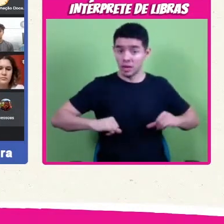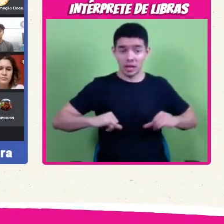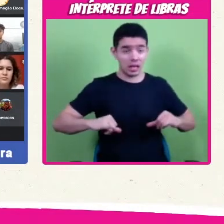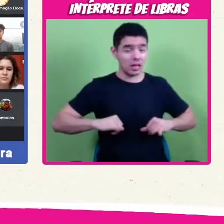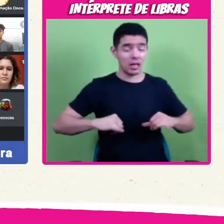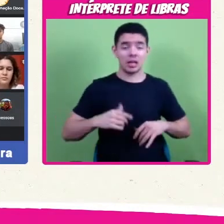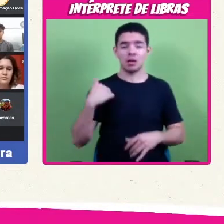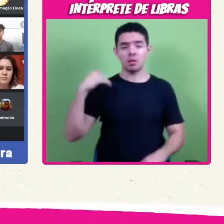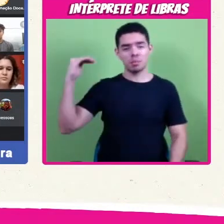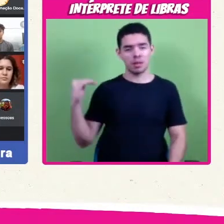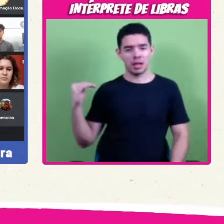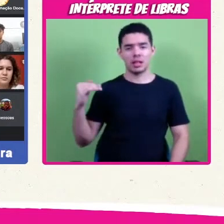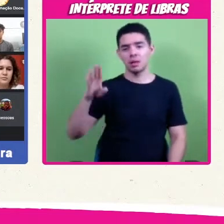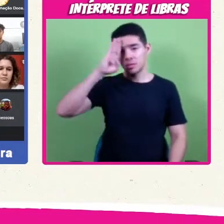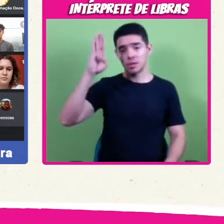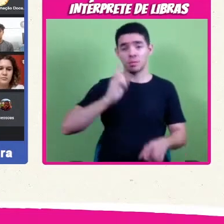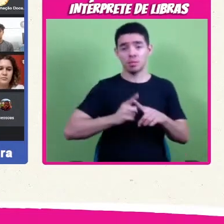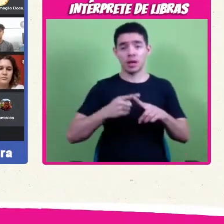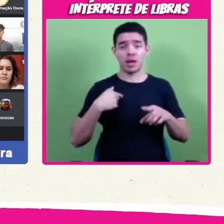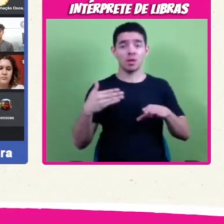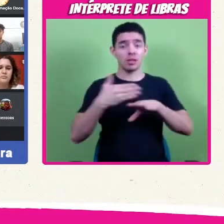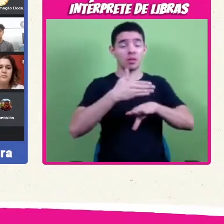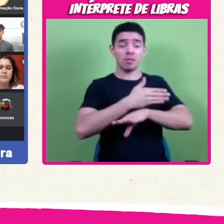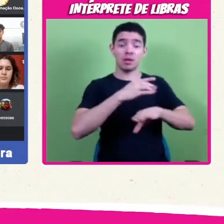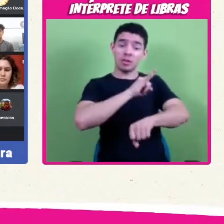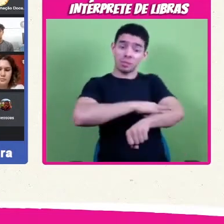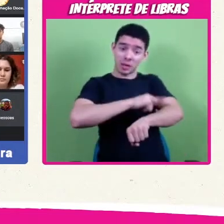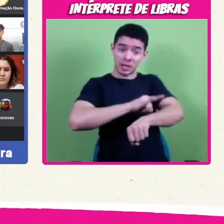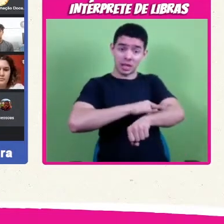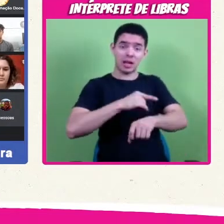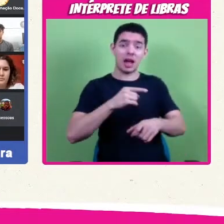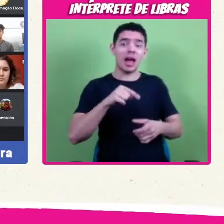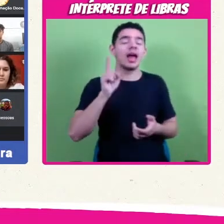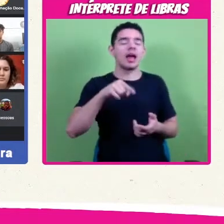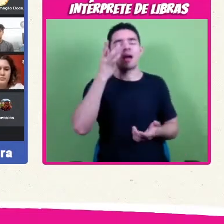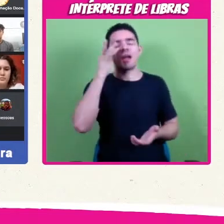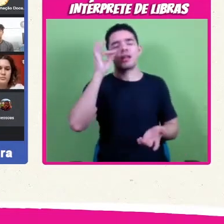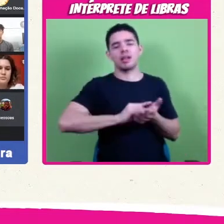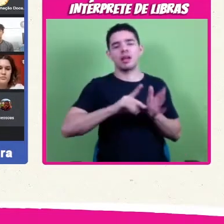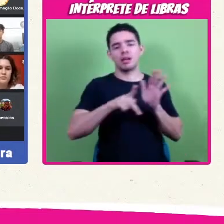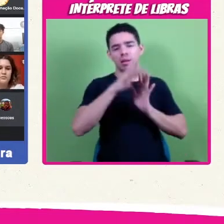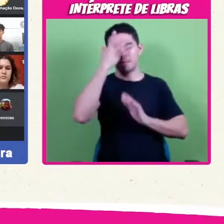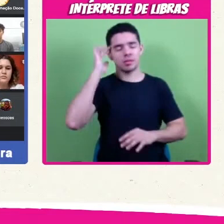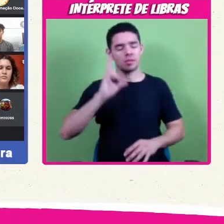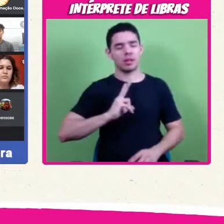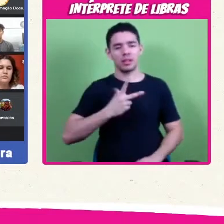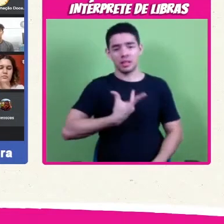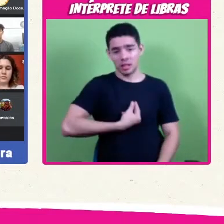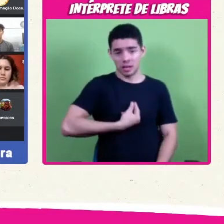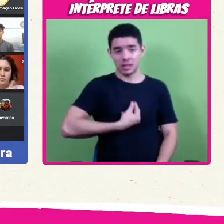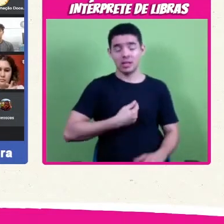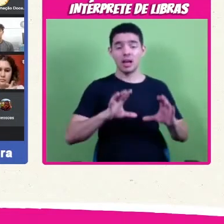assim, principalmente porque eu não frequentava os banheiros. Isso é uma realidade das pessoas trans, isso é uma realidade da